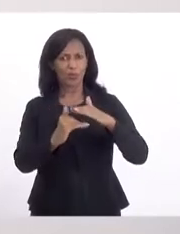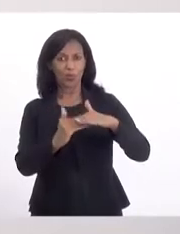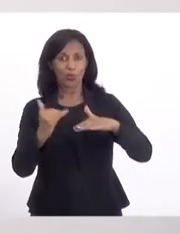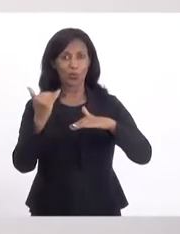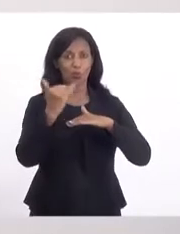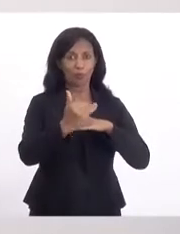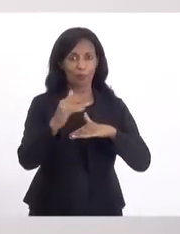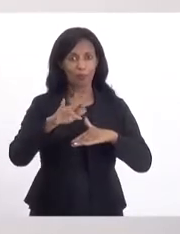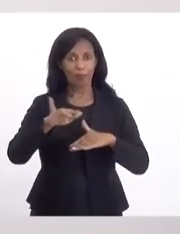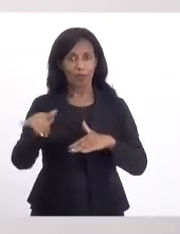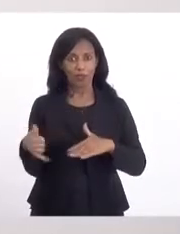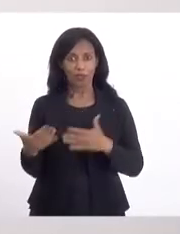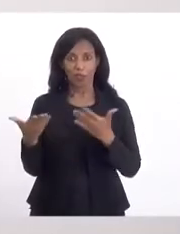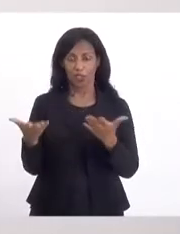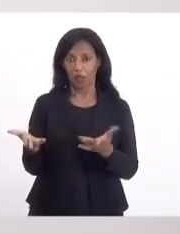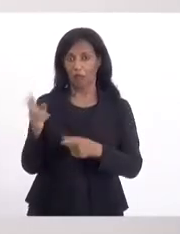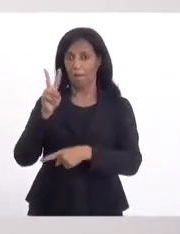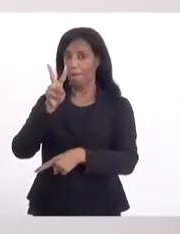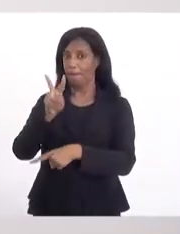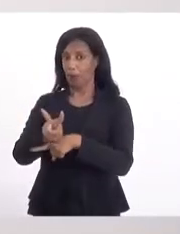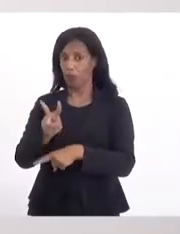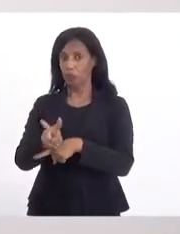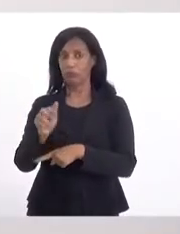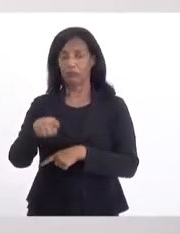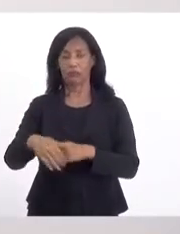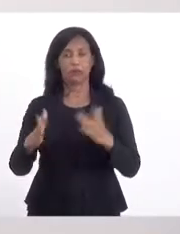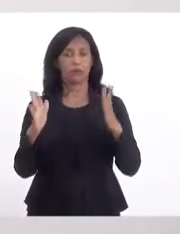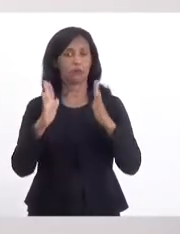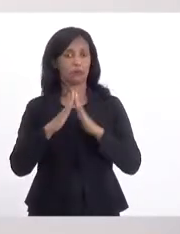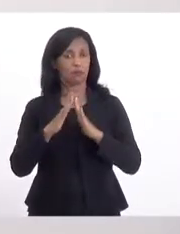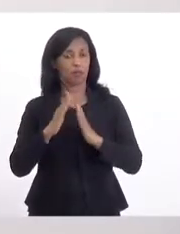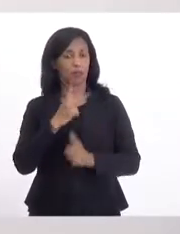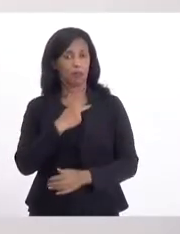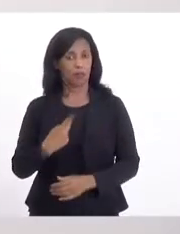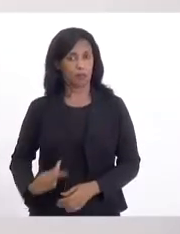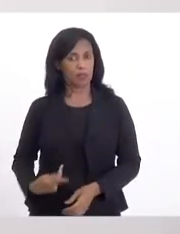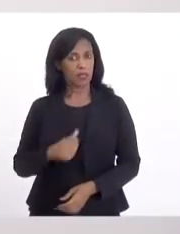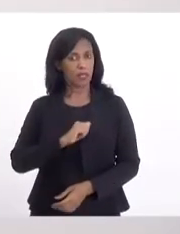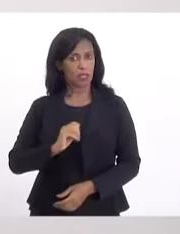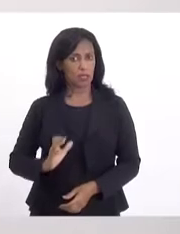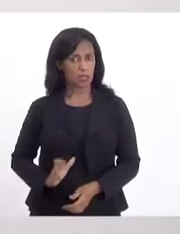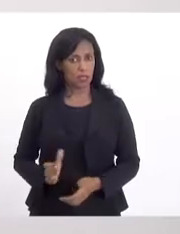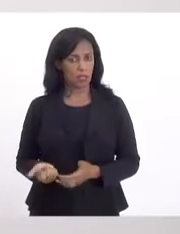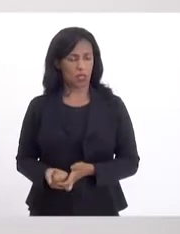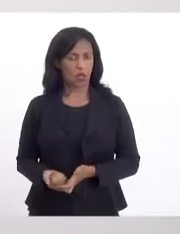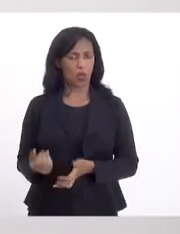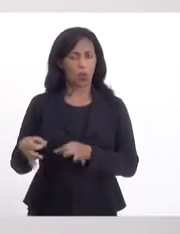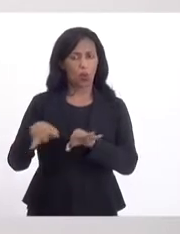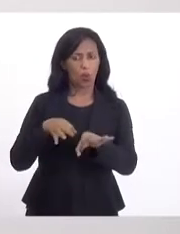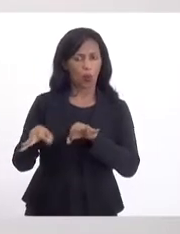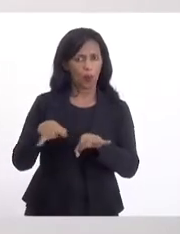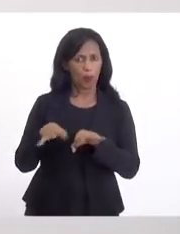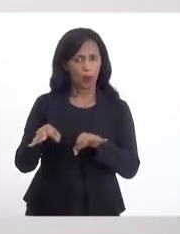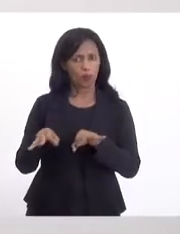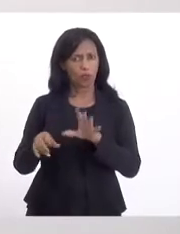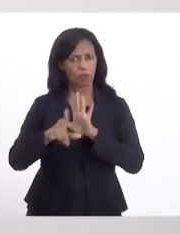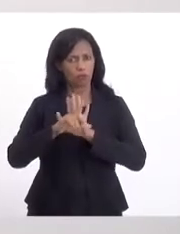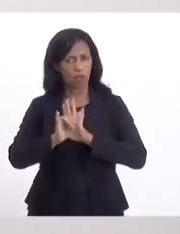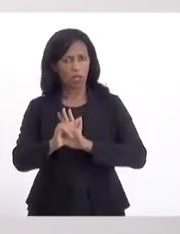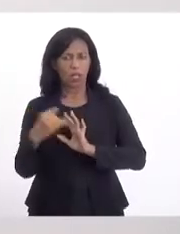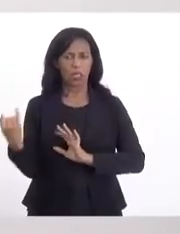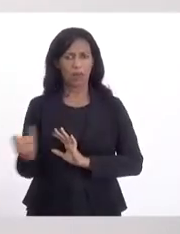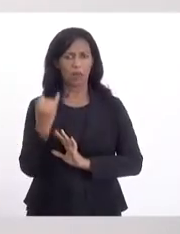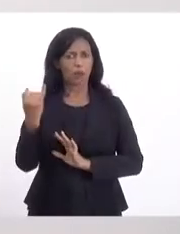Rio, que foi defendido dentro dessa casa pelo presidente André Siciliano, com um projeto de lei